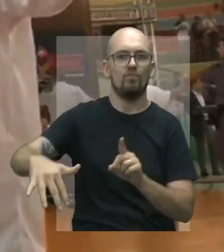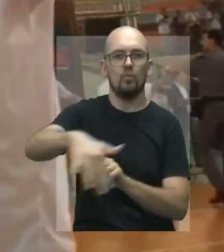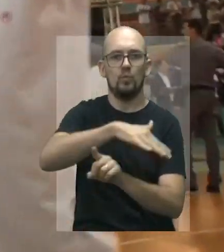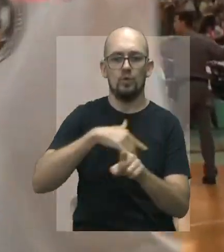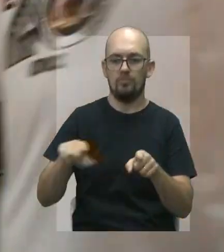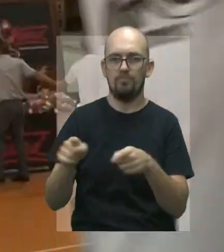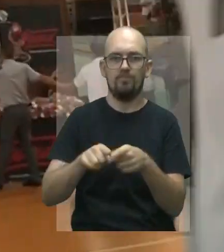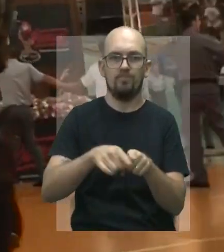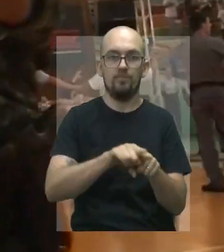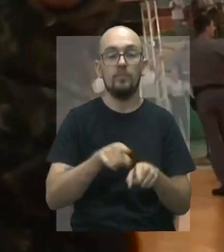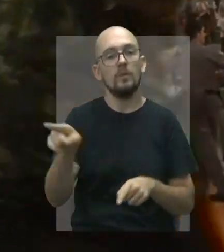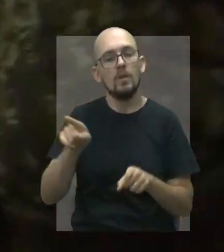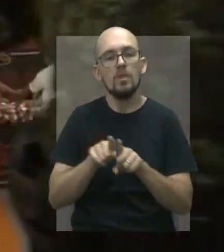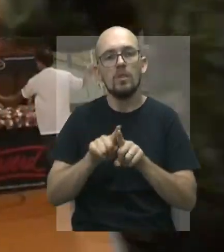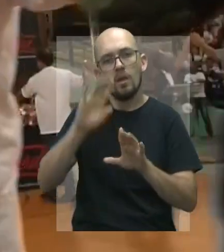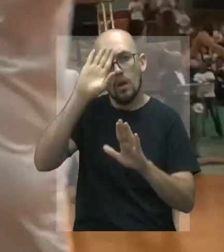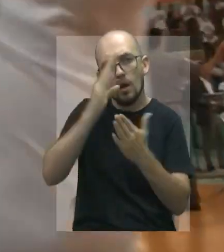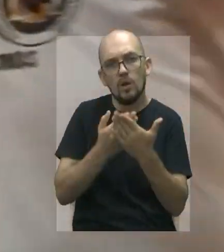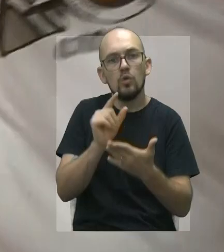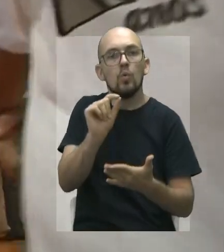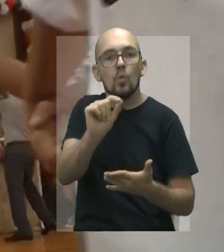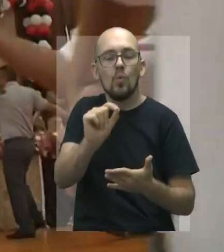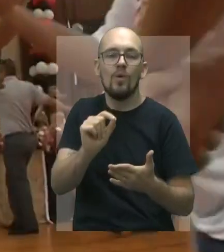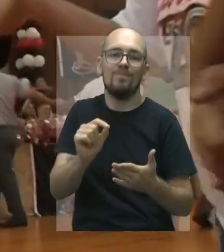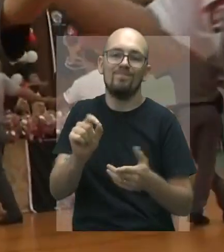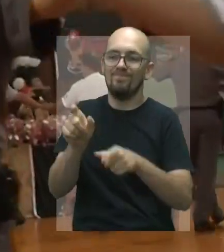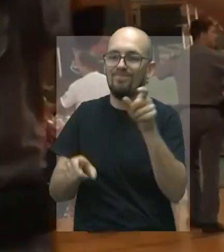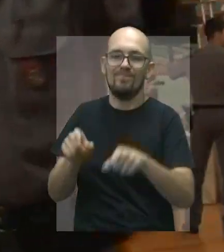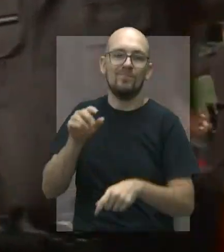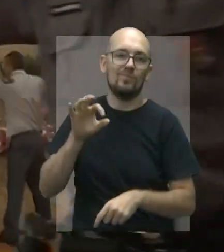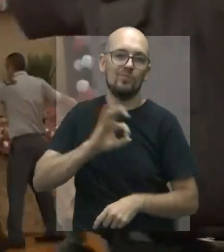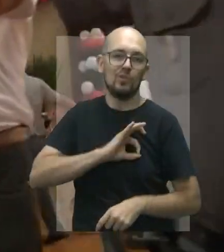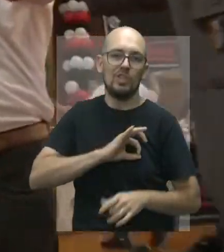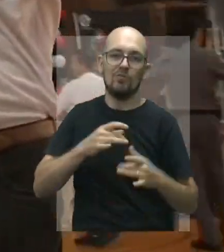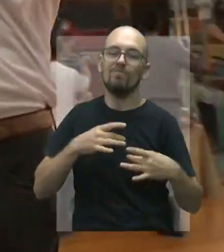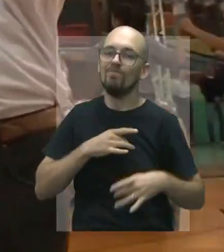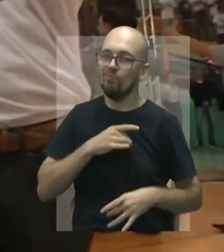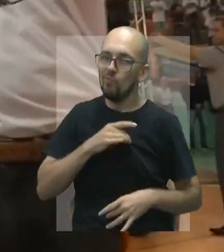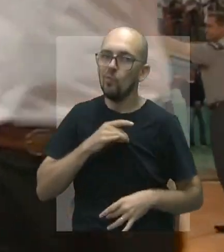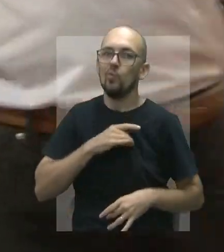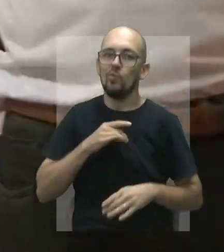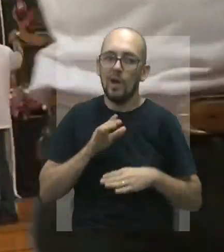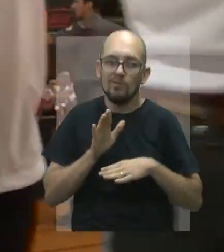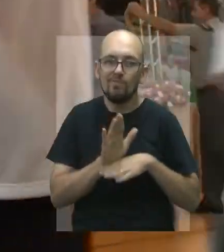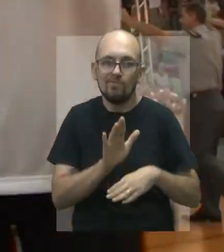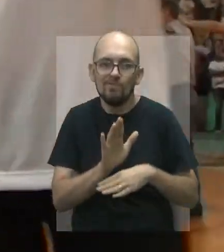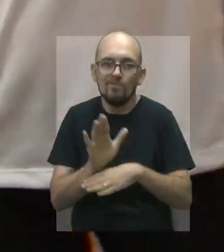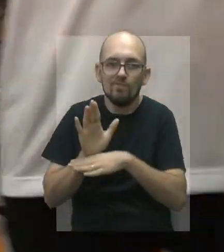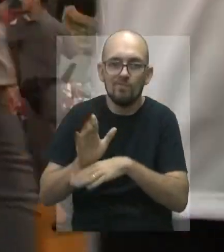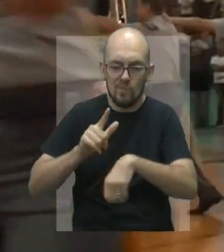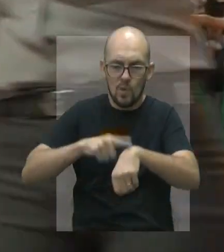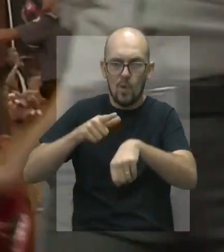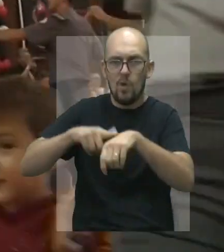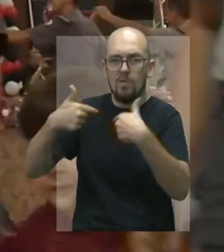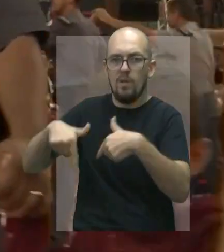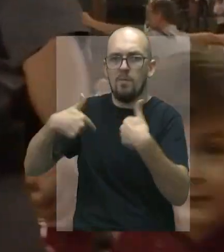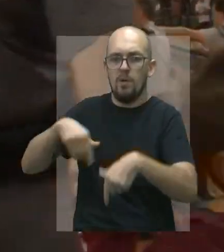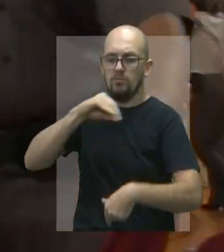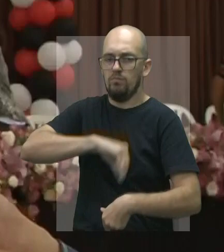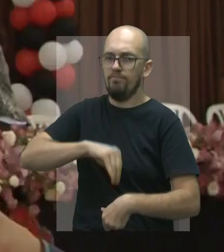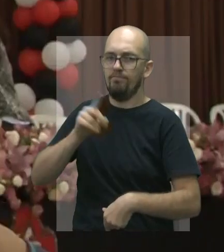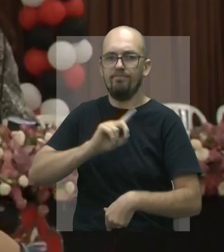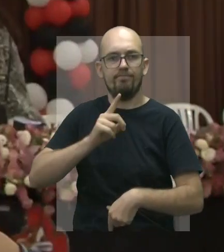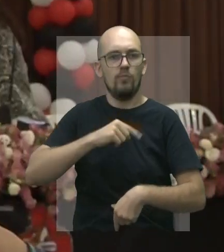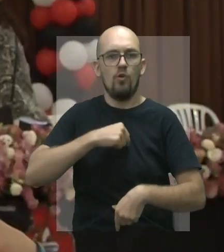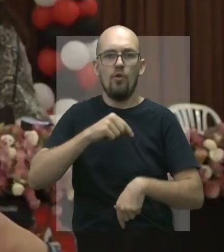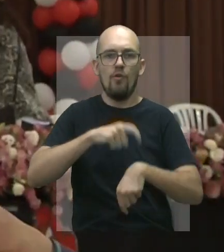Ele também acredita que a dedicação voluntária dos policiais ao trabalho junto às crianças permitiu a longevidade do programa.